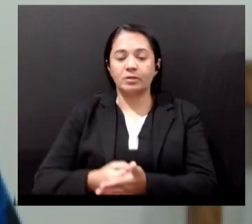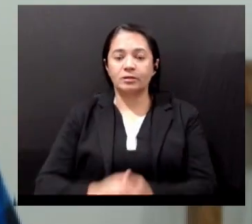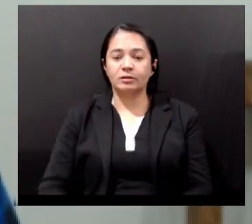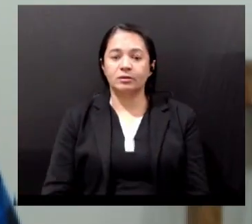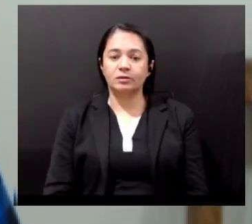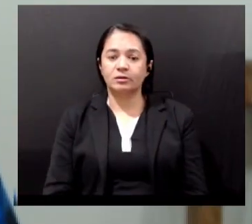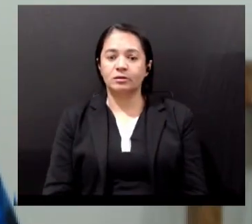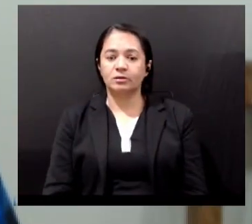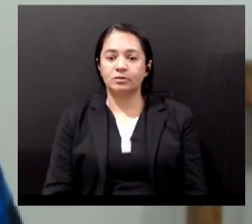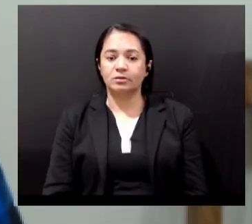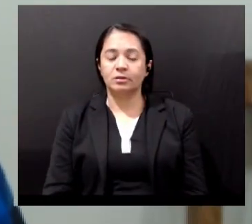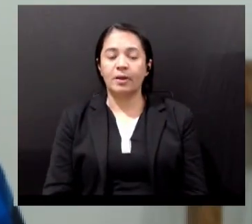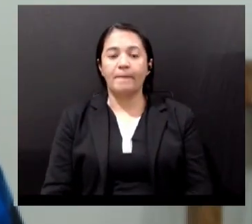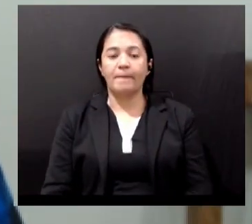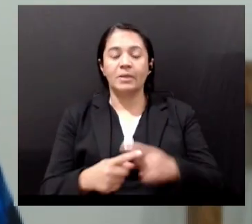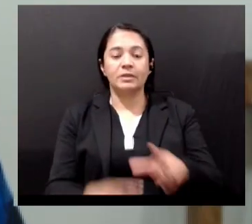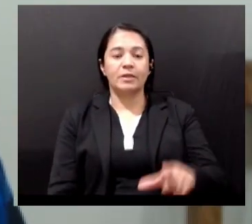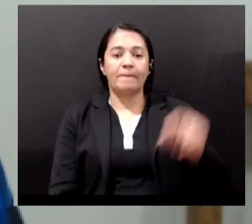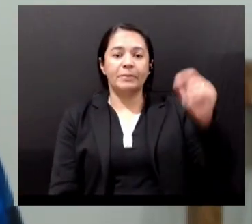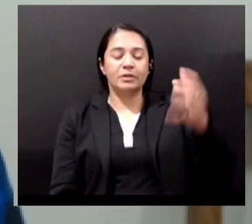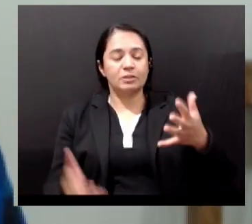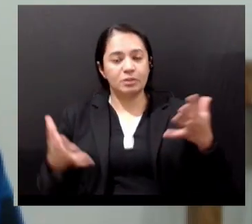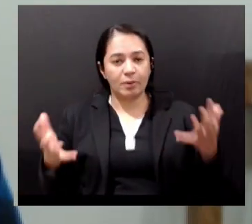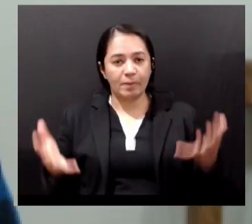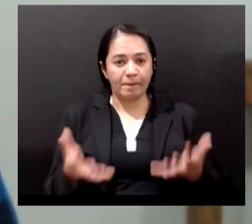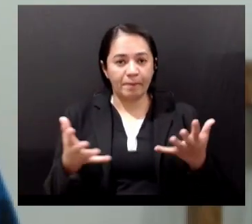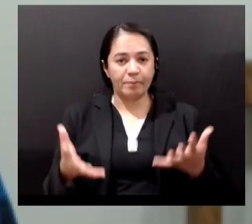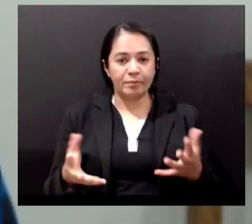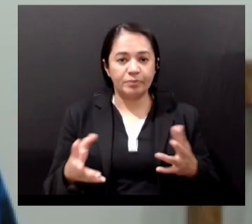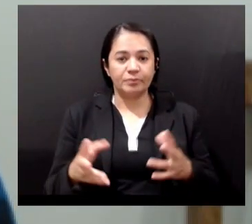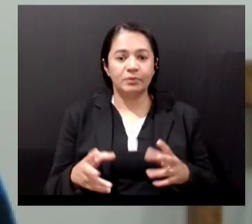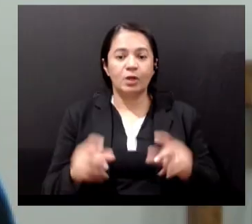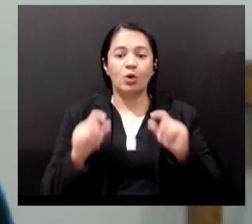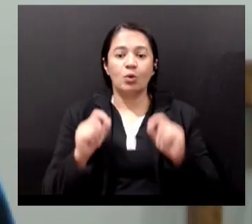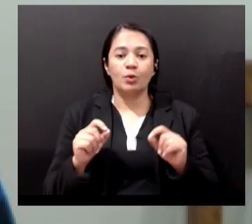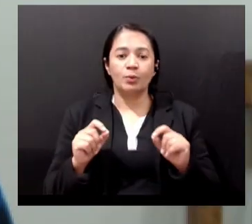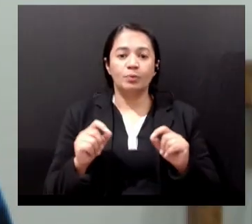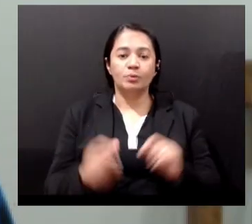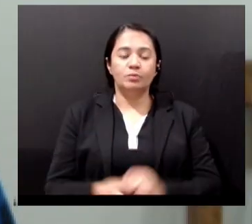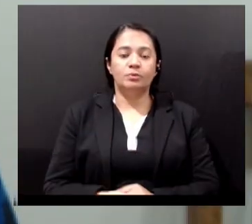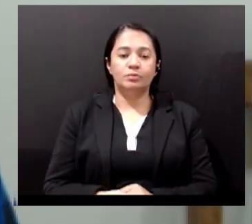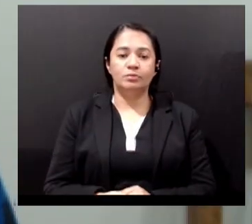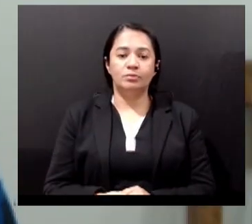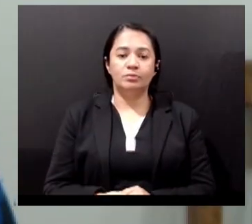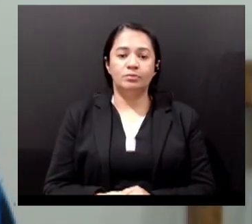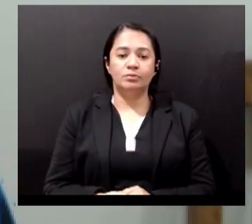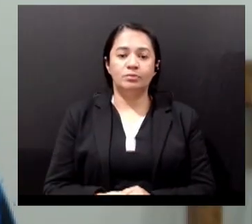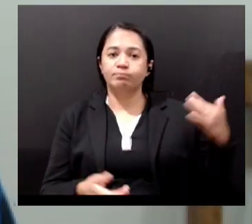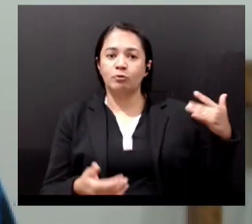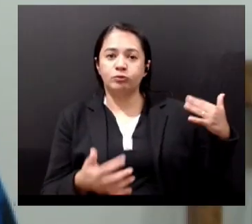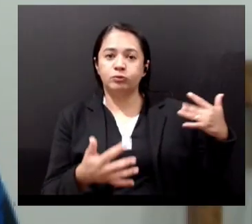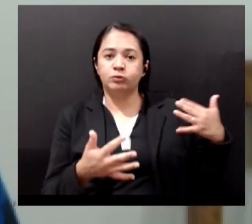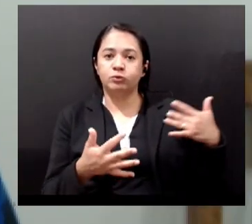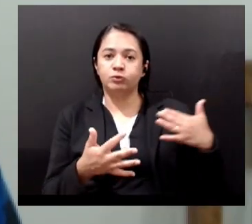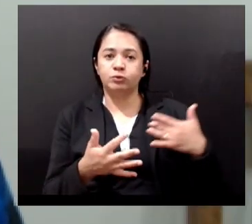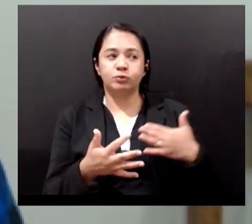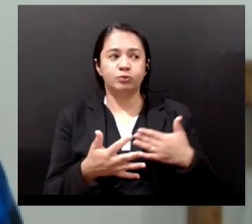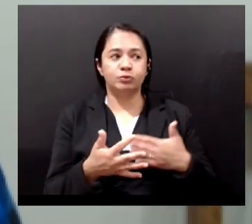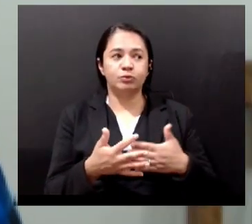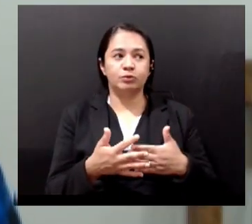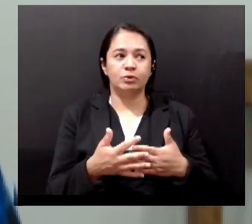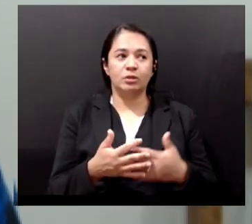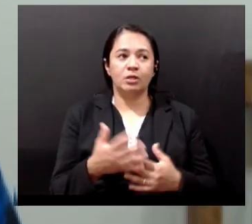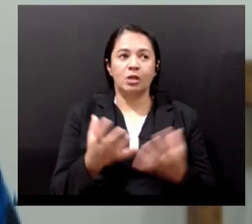E a principal motivação, além da temática agrícola, é que nos últimos anos